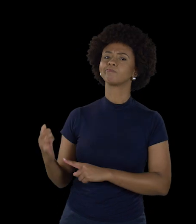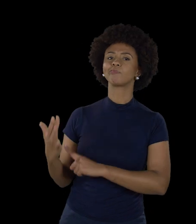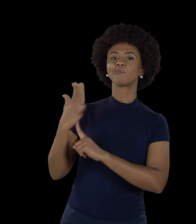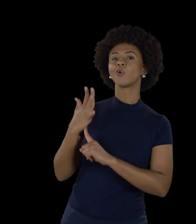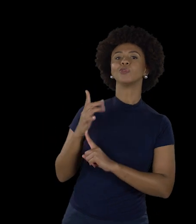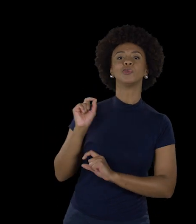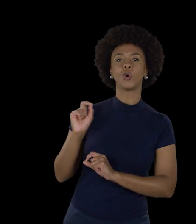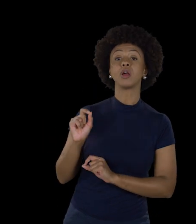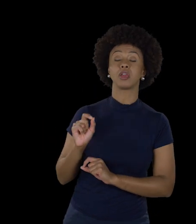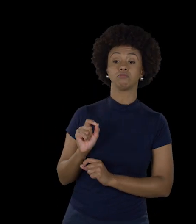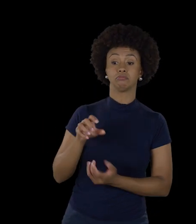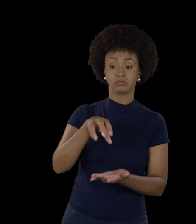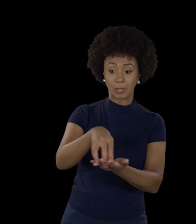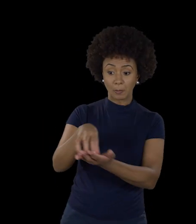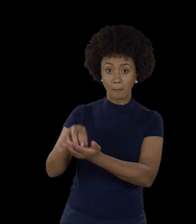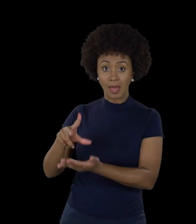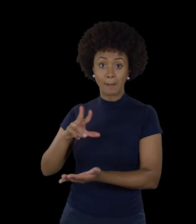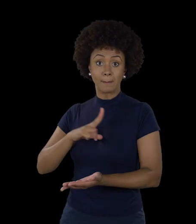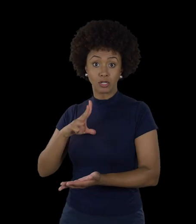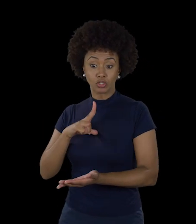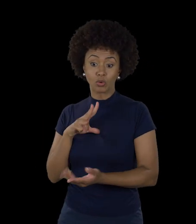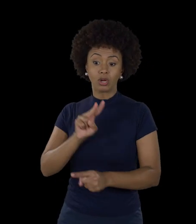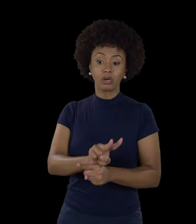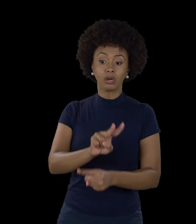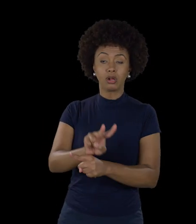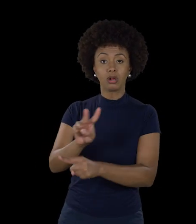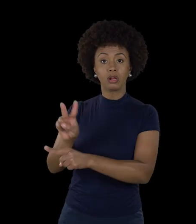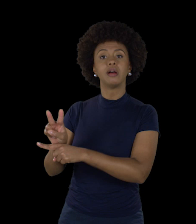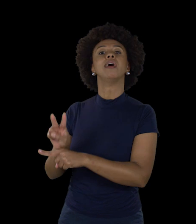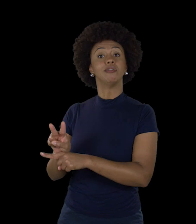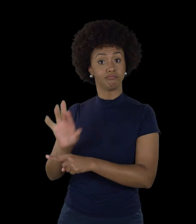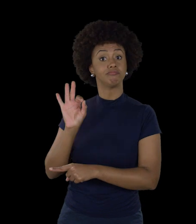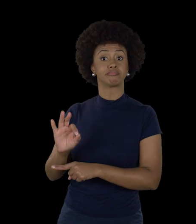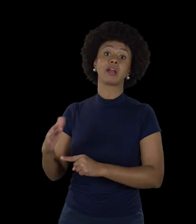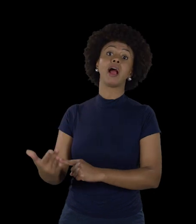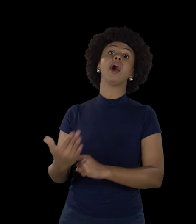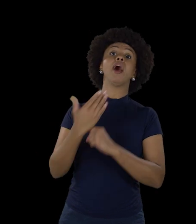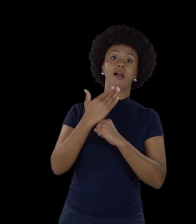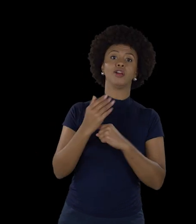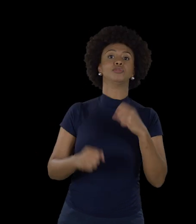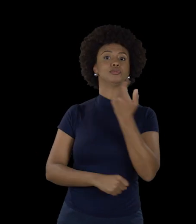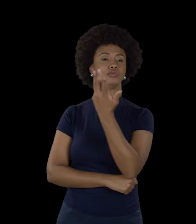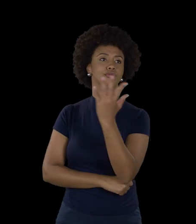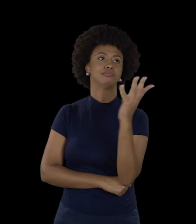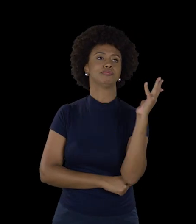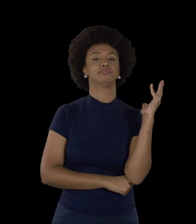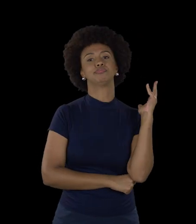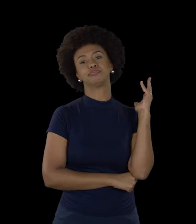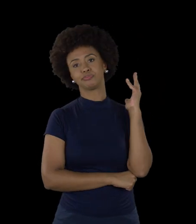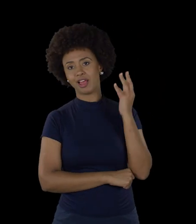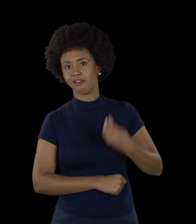de reservas particulares de patrimônio nos ajuda a preservar o nosso rico bioma da Mata